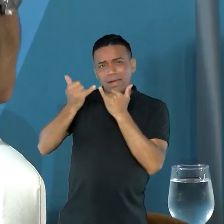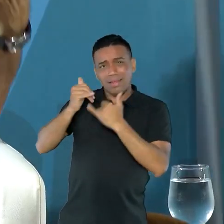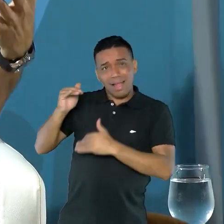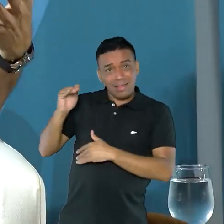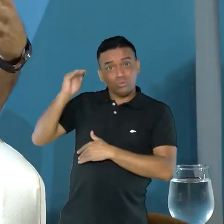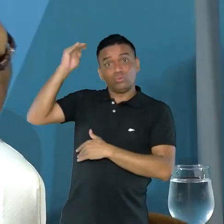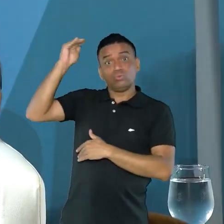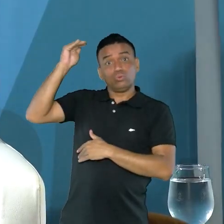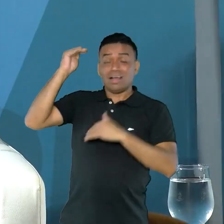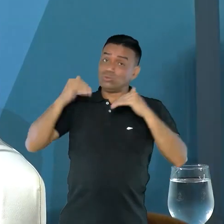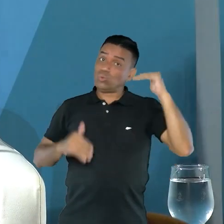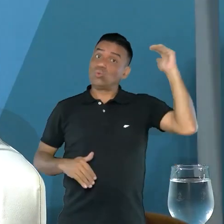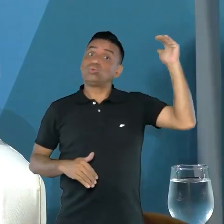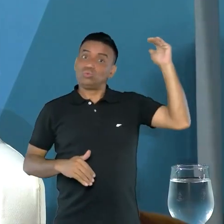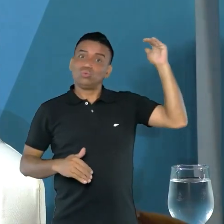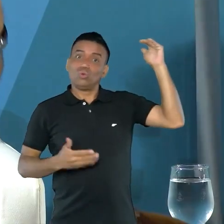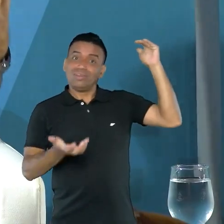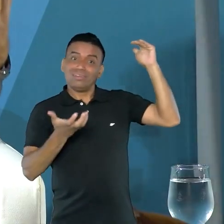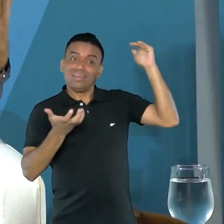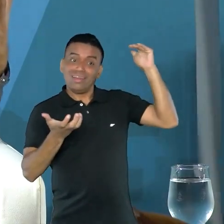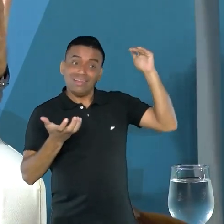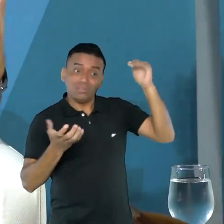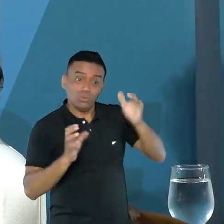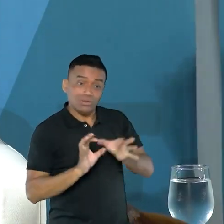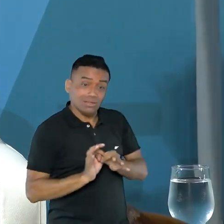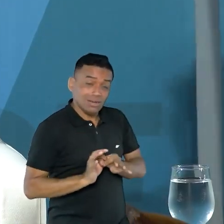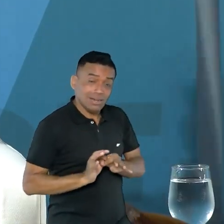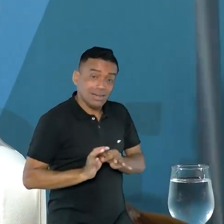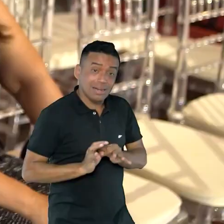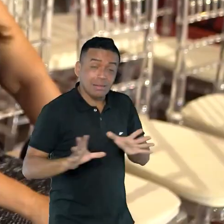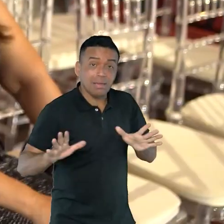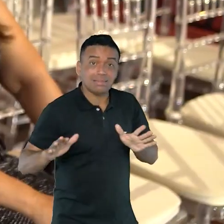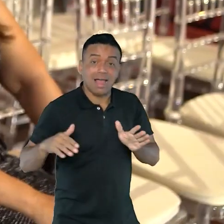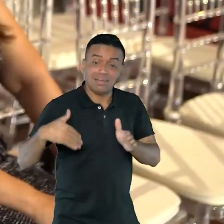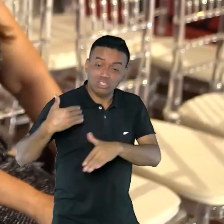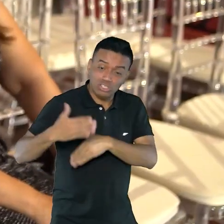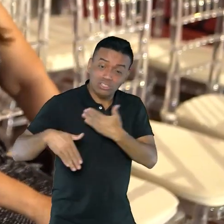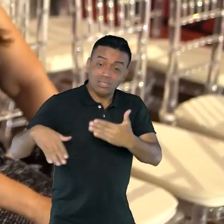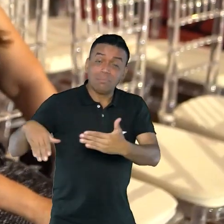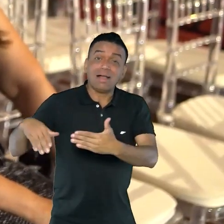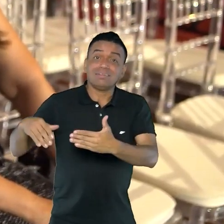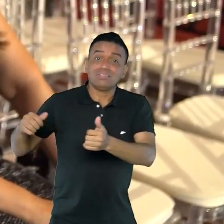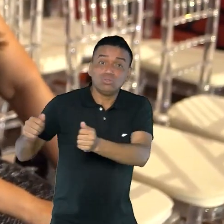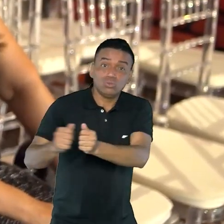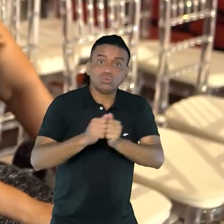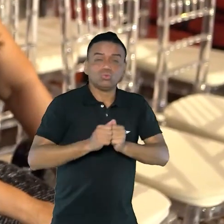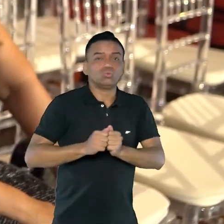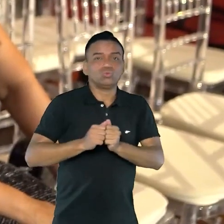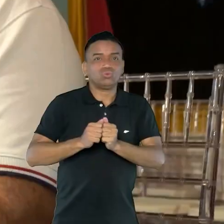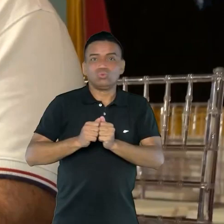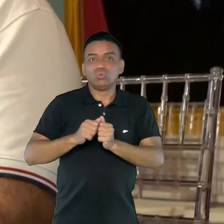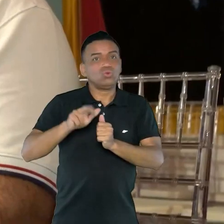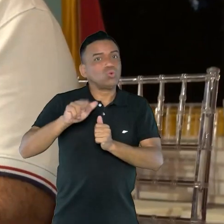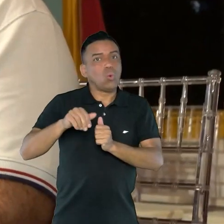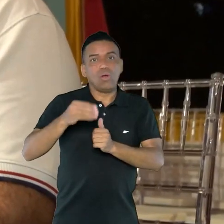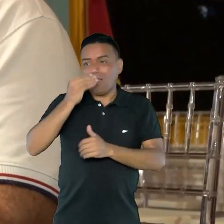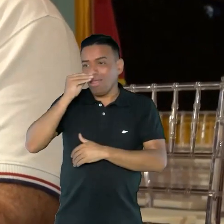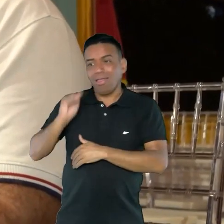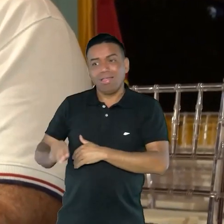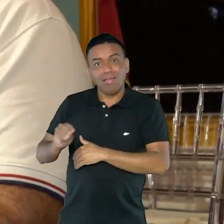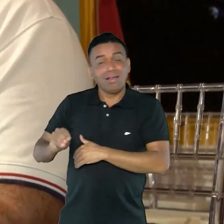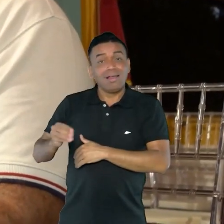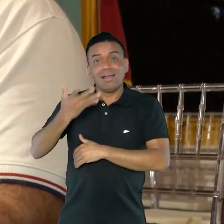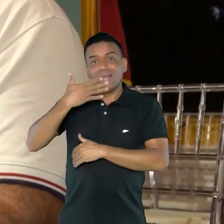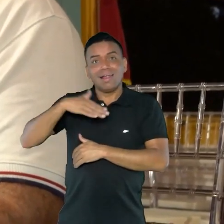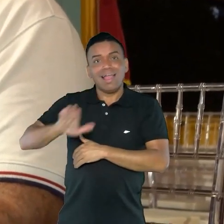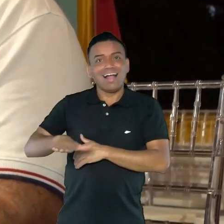busca de liberdade, numa compreensão incrível de liberdade, andando de mãos. Diversos espectadores assistem